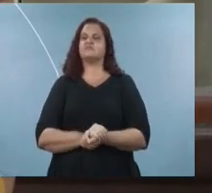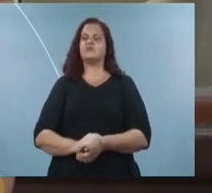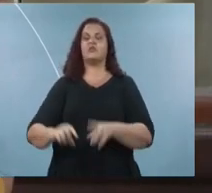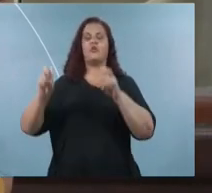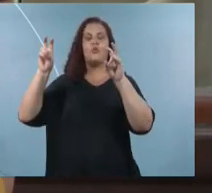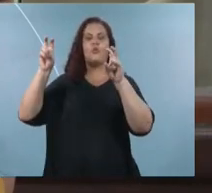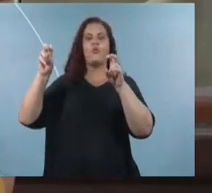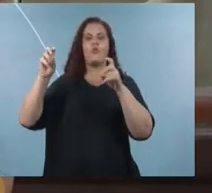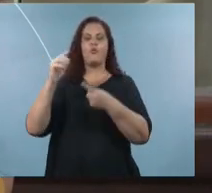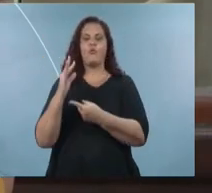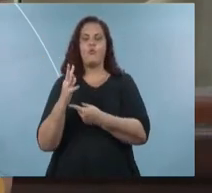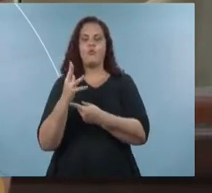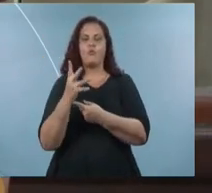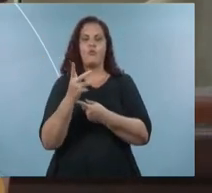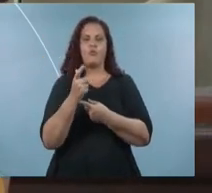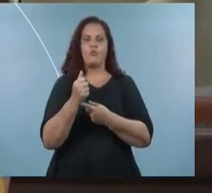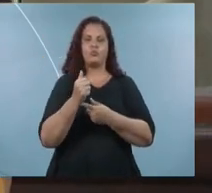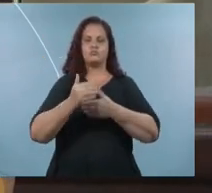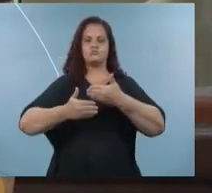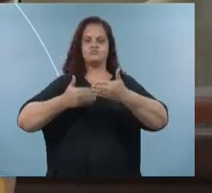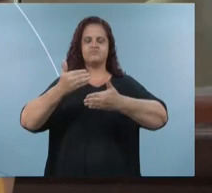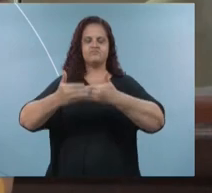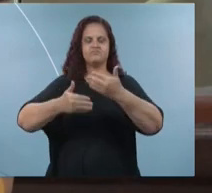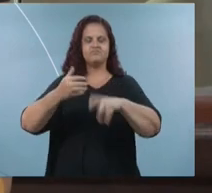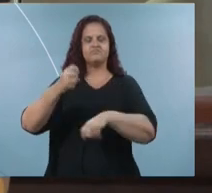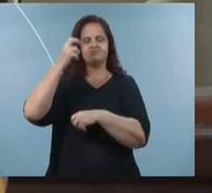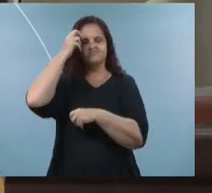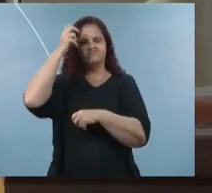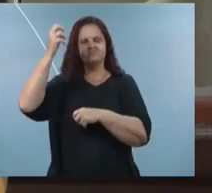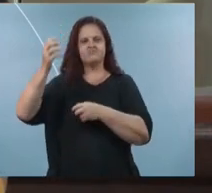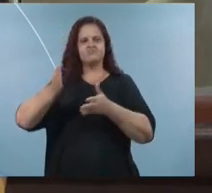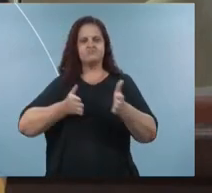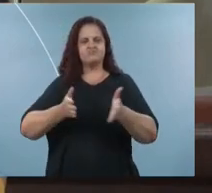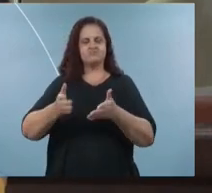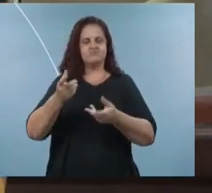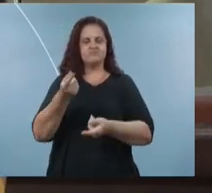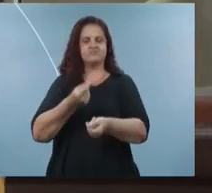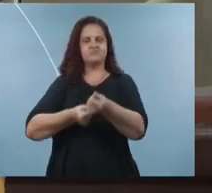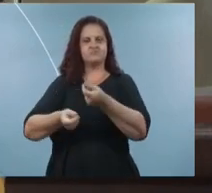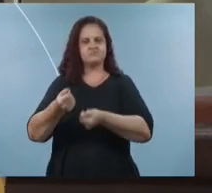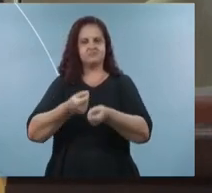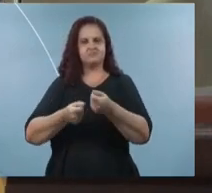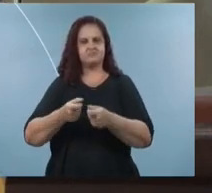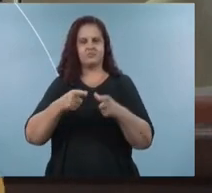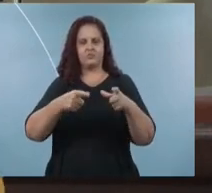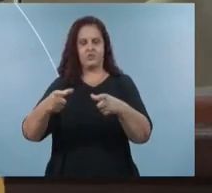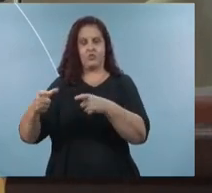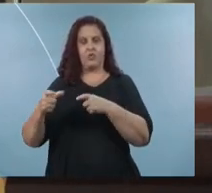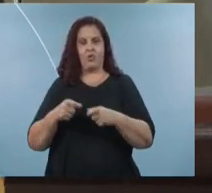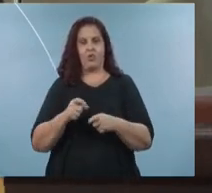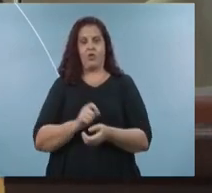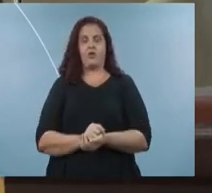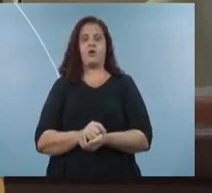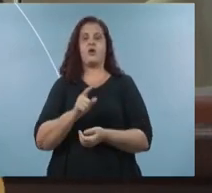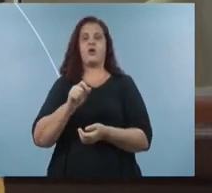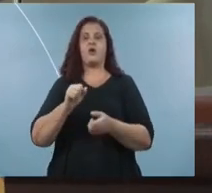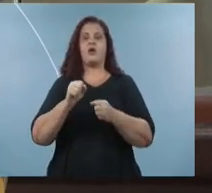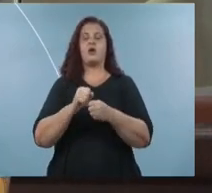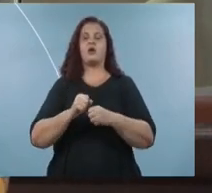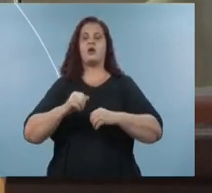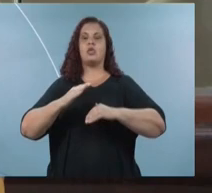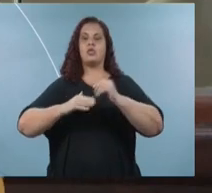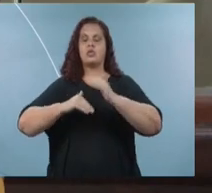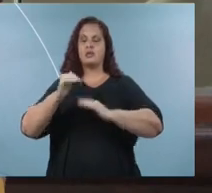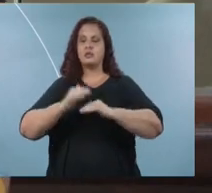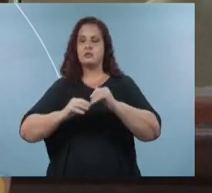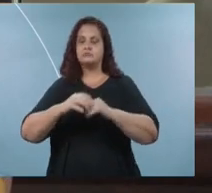artesão, além de propagar a cultura, move a economia local, sendo sua atividade de extrema